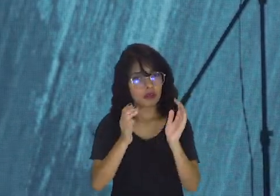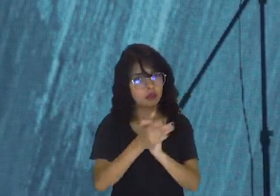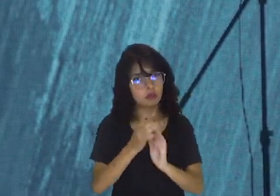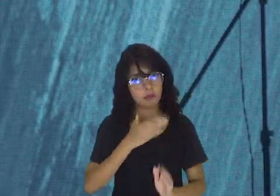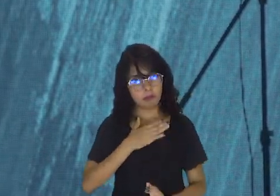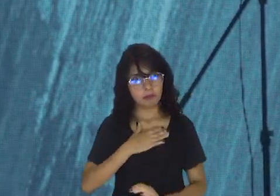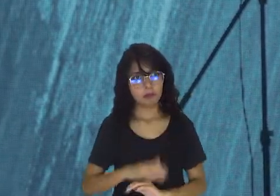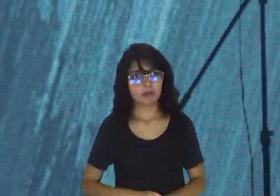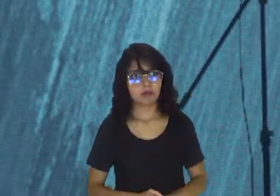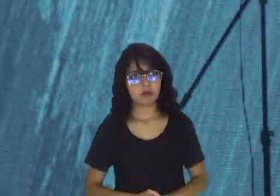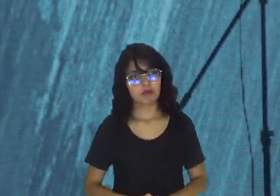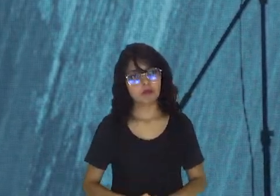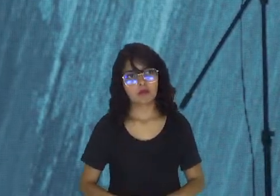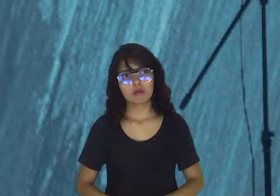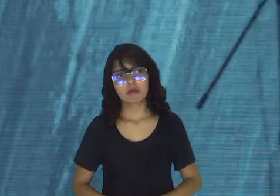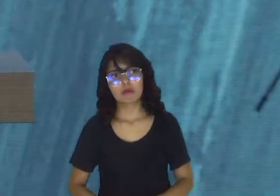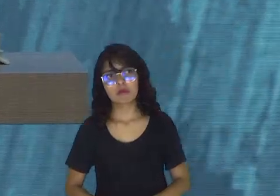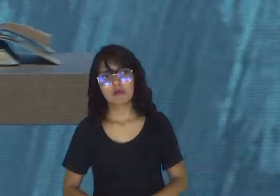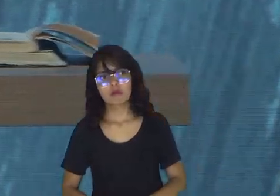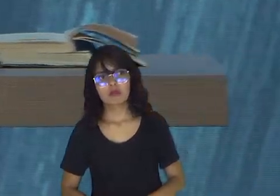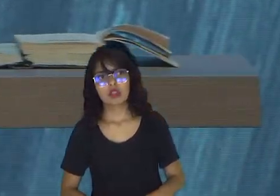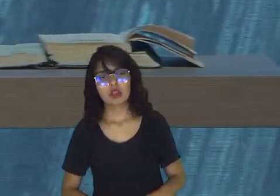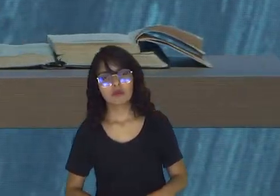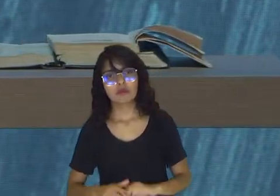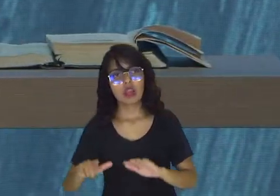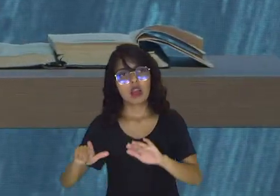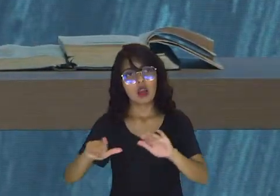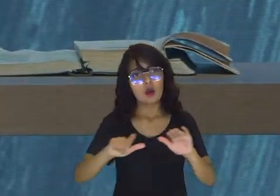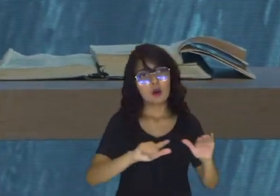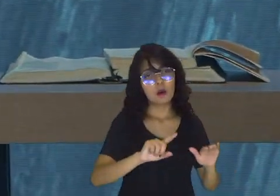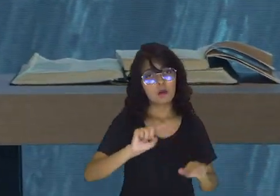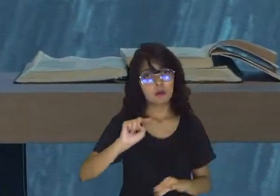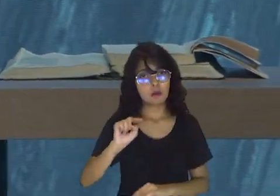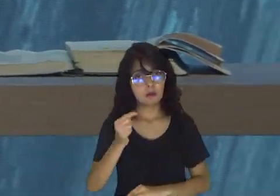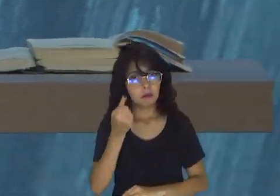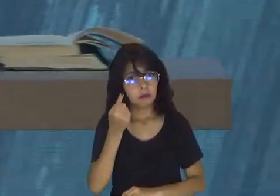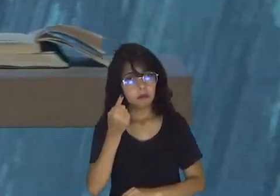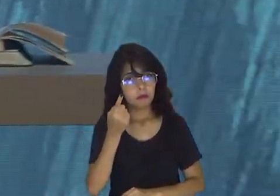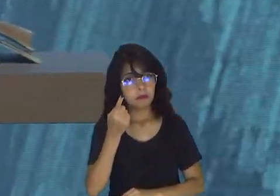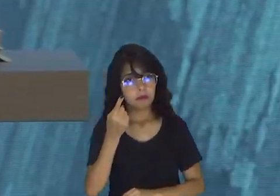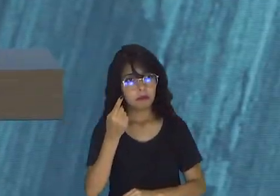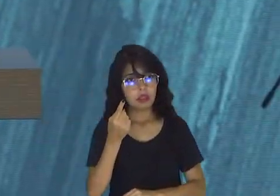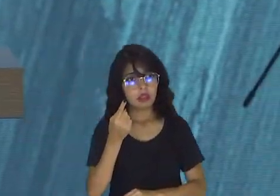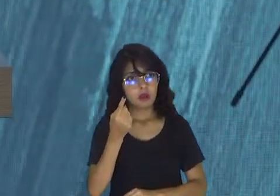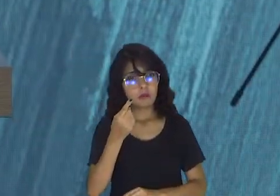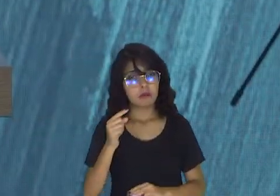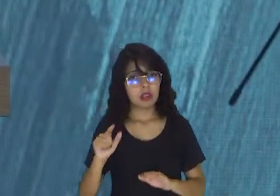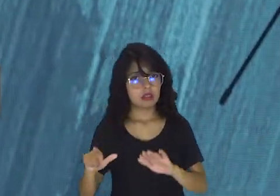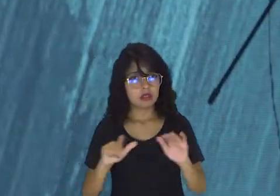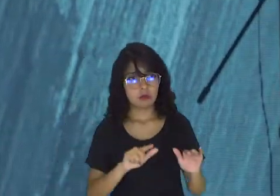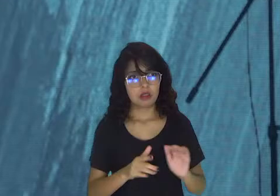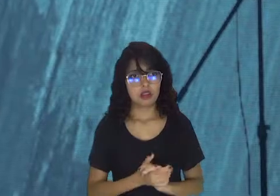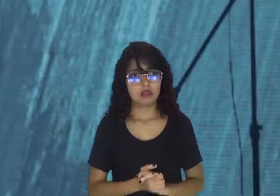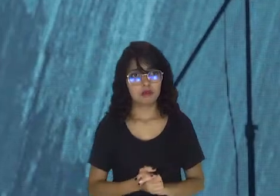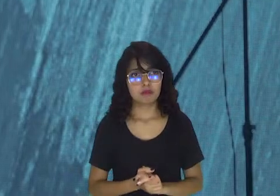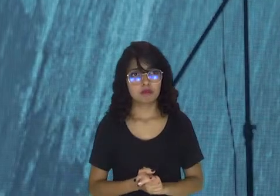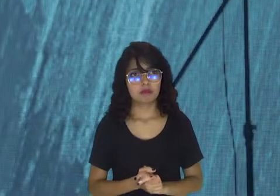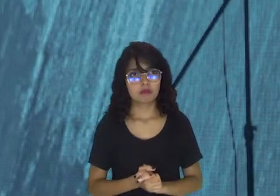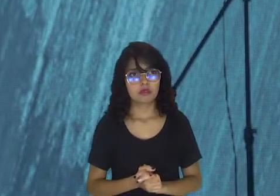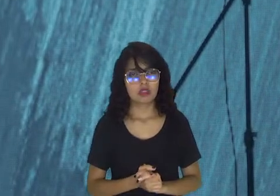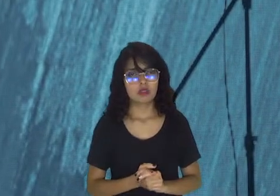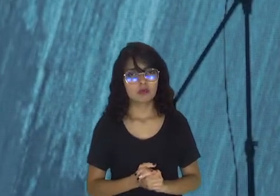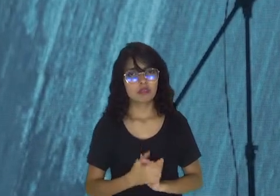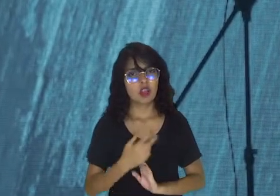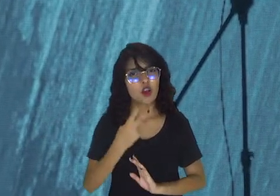sumário da primeira semana que a gente passou, que termina hoje, dois textos extraordinários estão